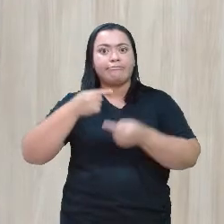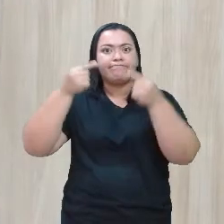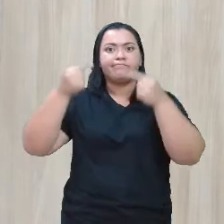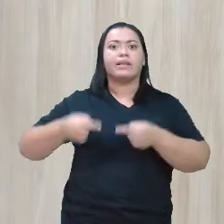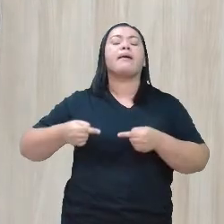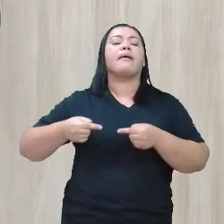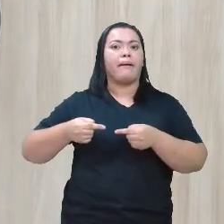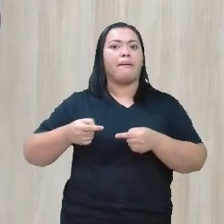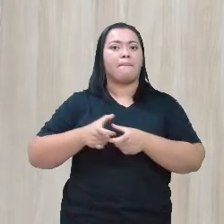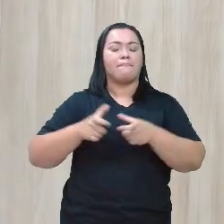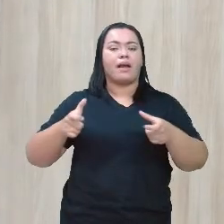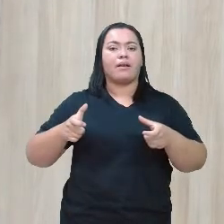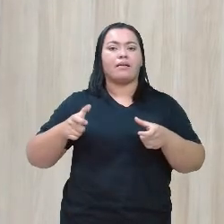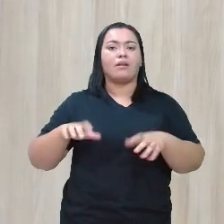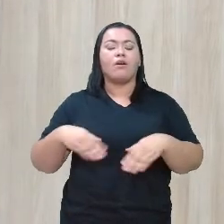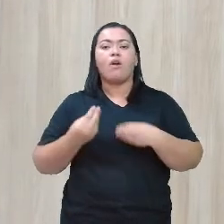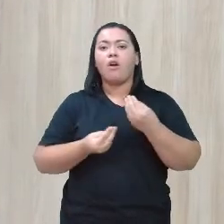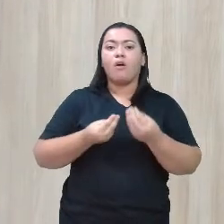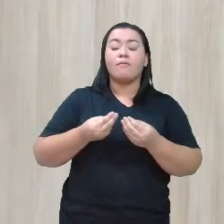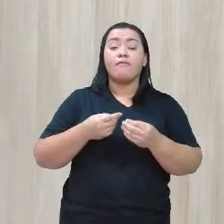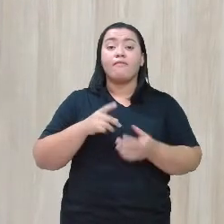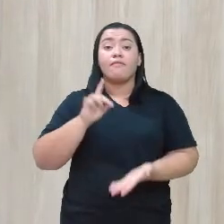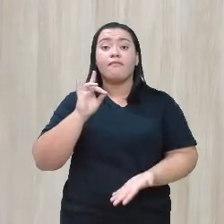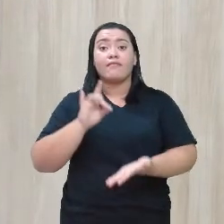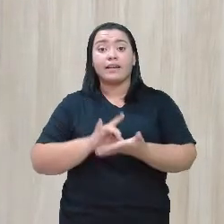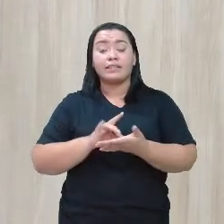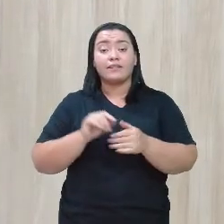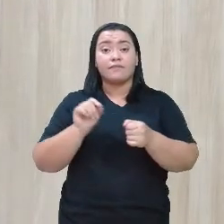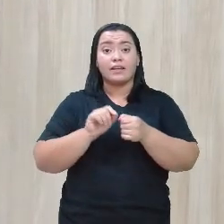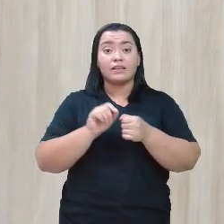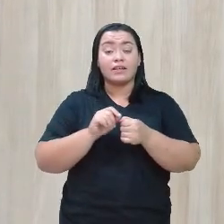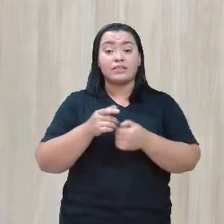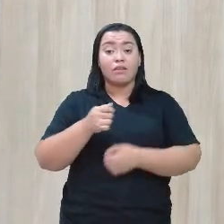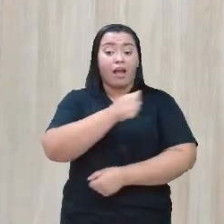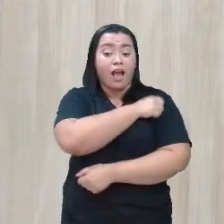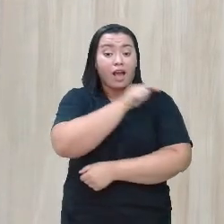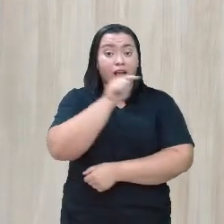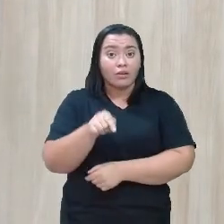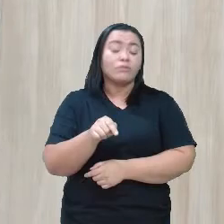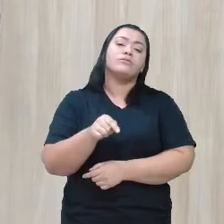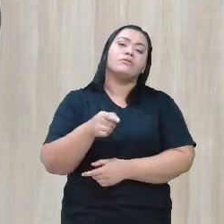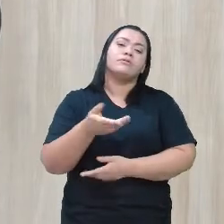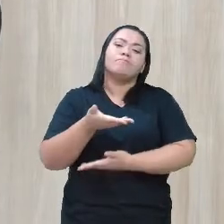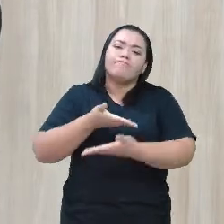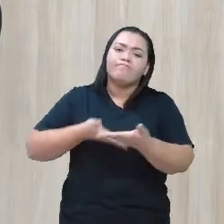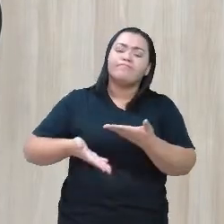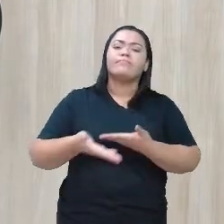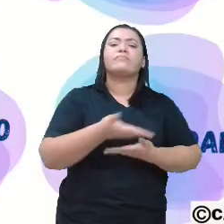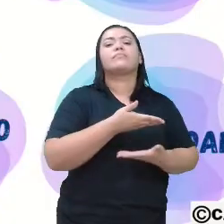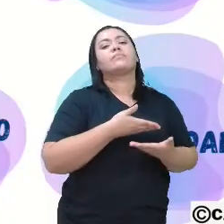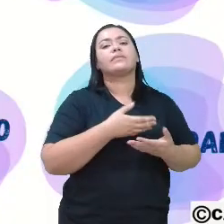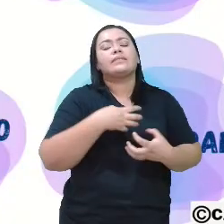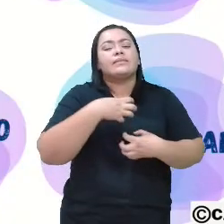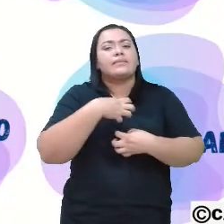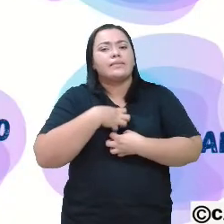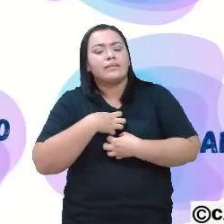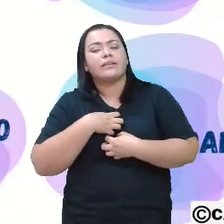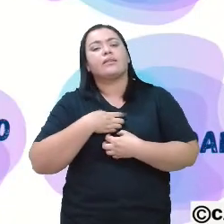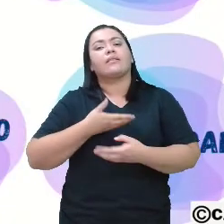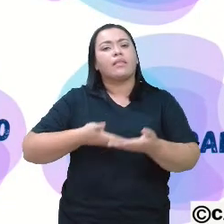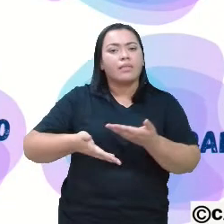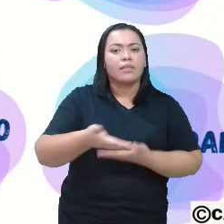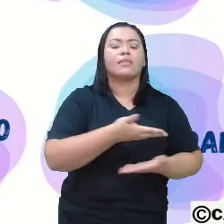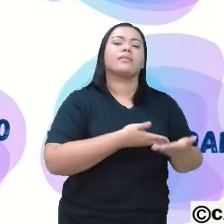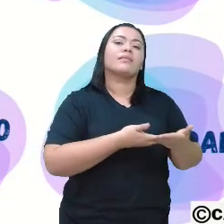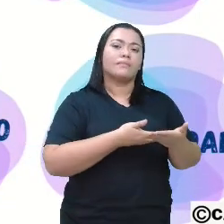maior, para que a gente possa, de verdade, fazer com que ele se envolva, fazer com que ele se sinta interagindo, fazer